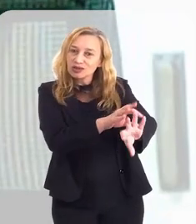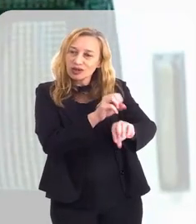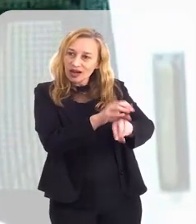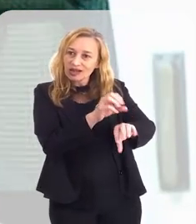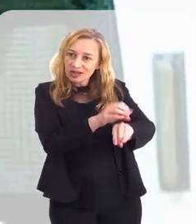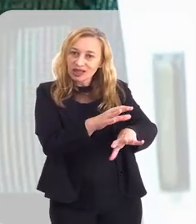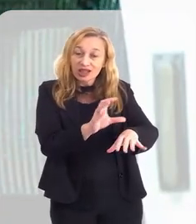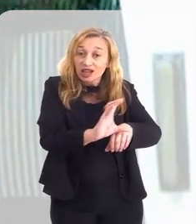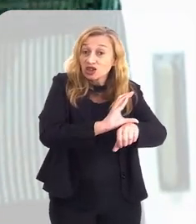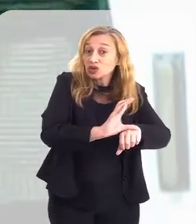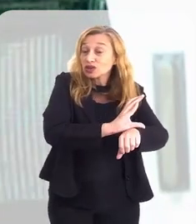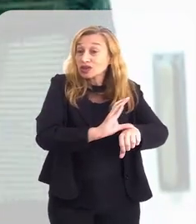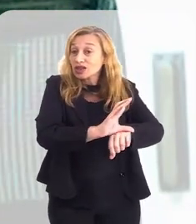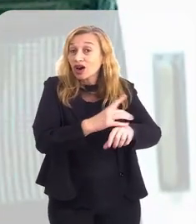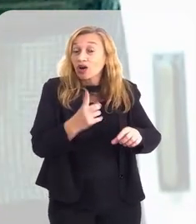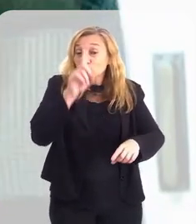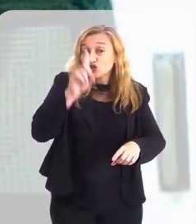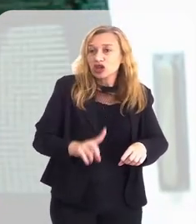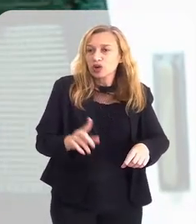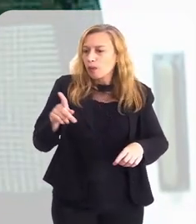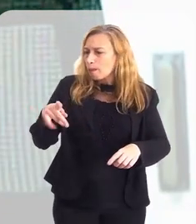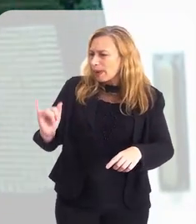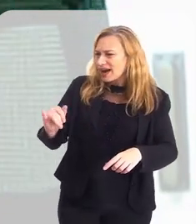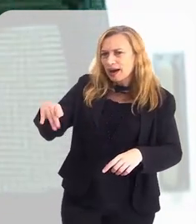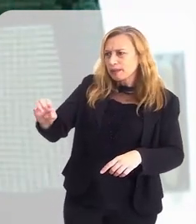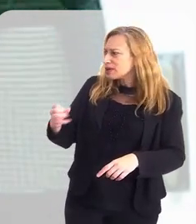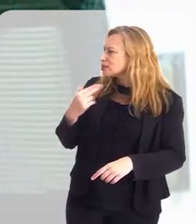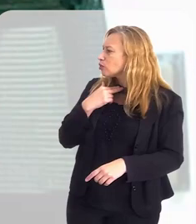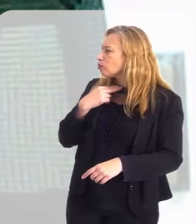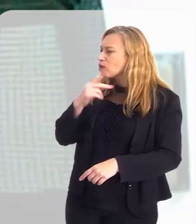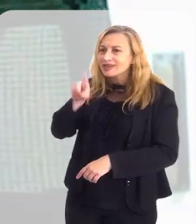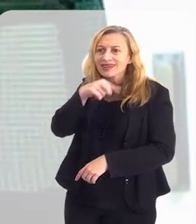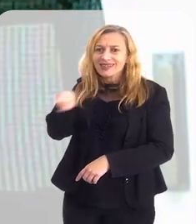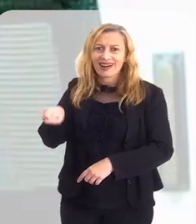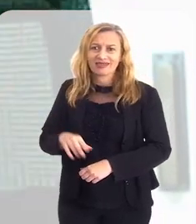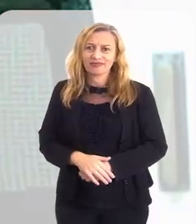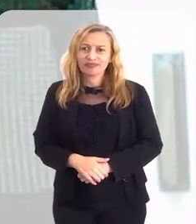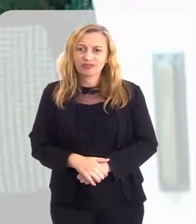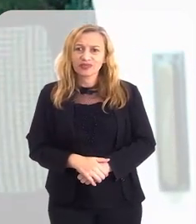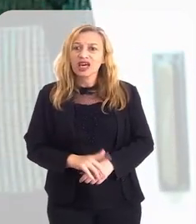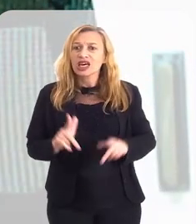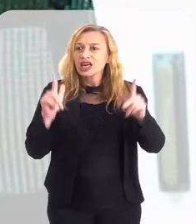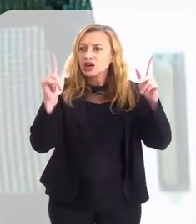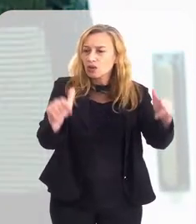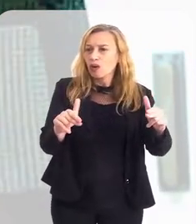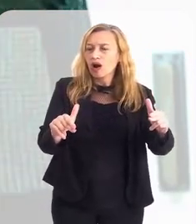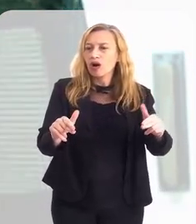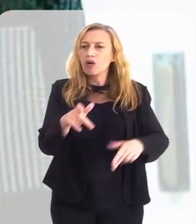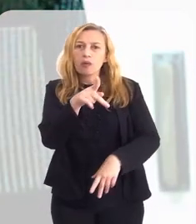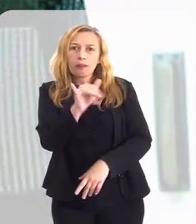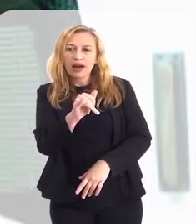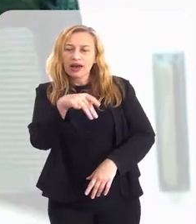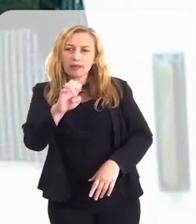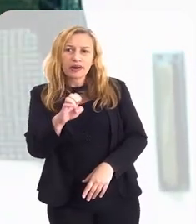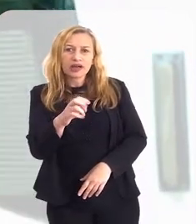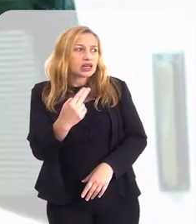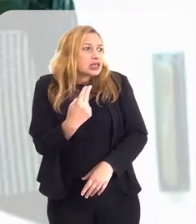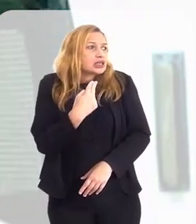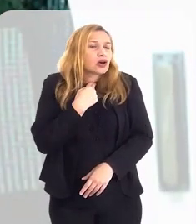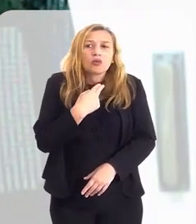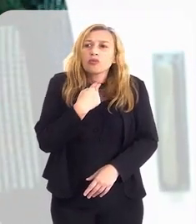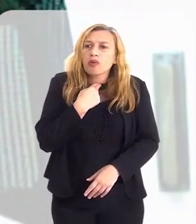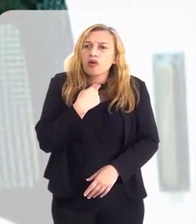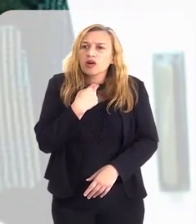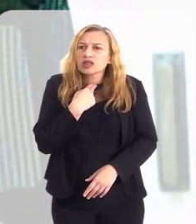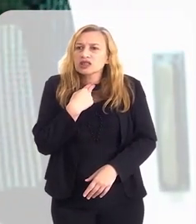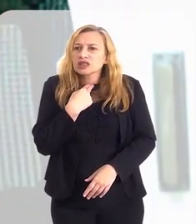educação é um direito constitucional. O pai e a mãe não podem arbitrar sobre esse direito. Da mesma maneira, o pai e a mãe não